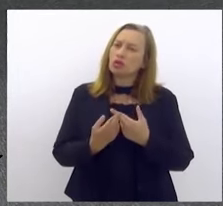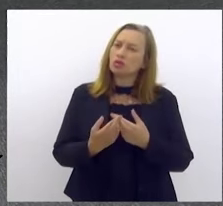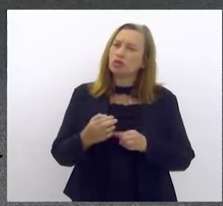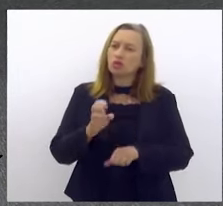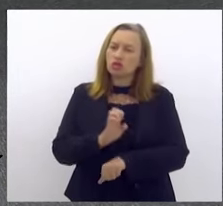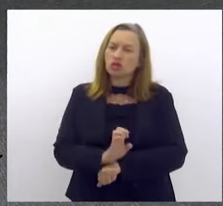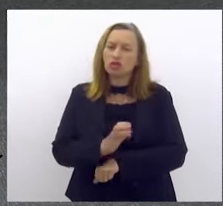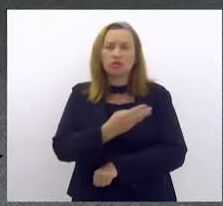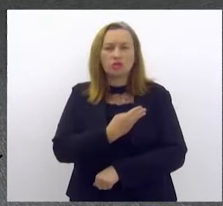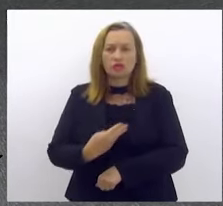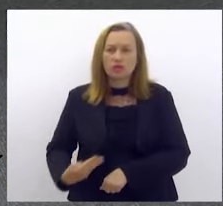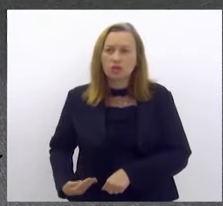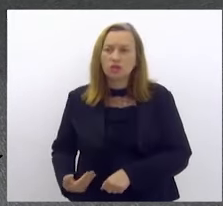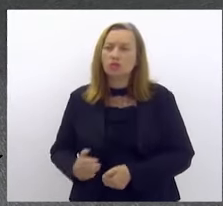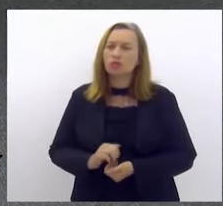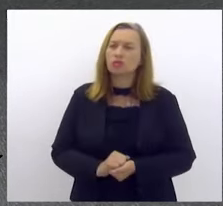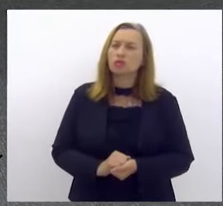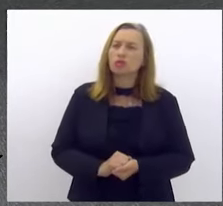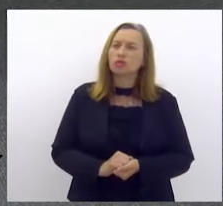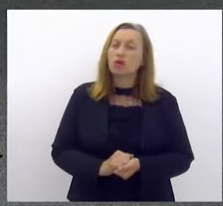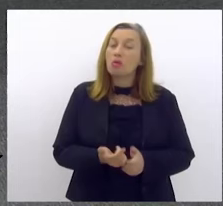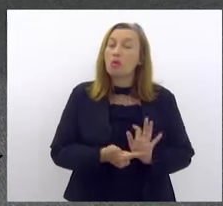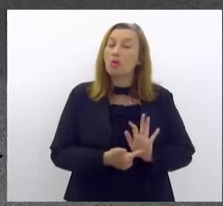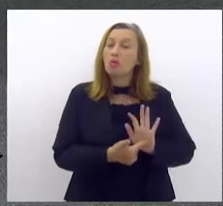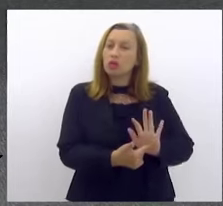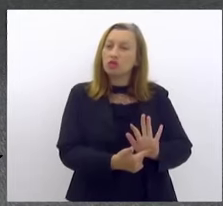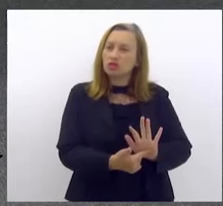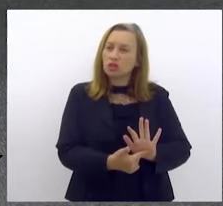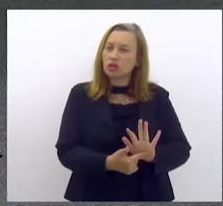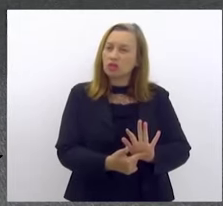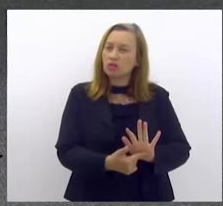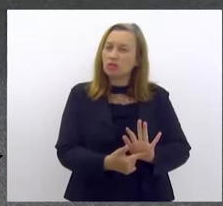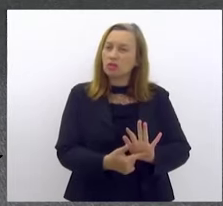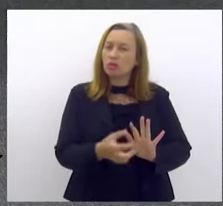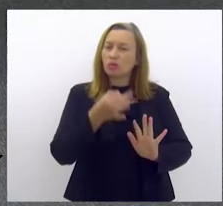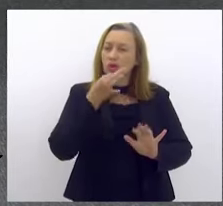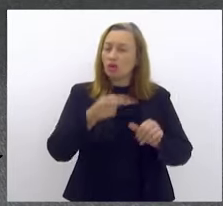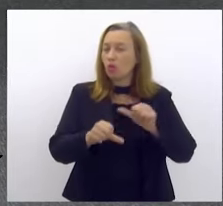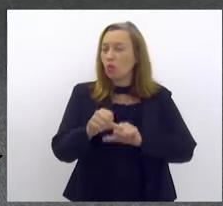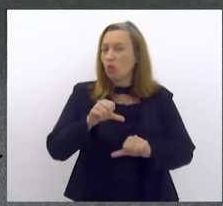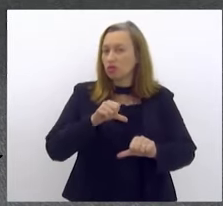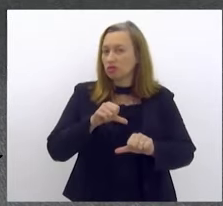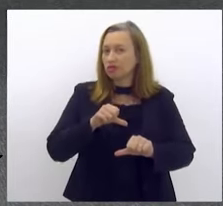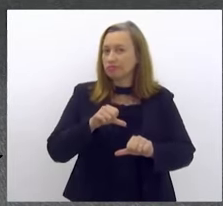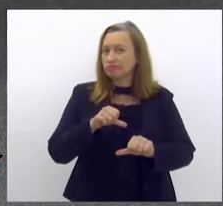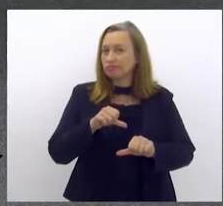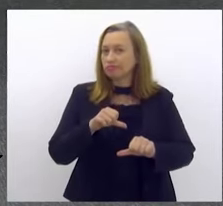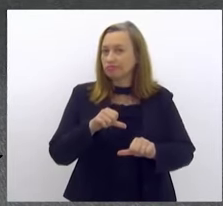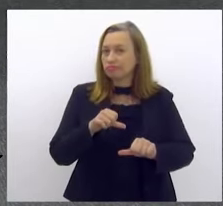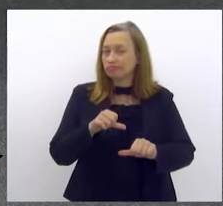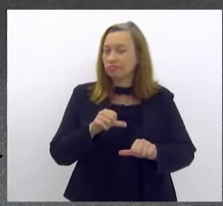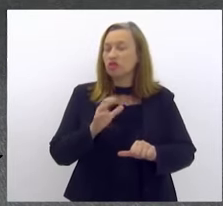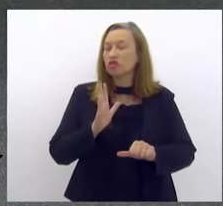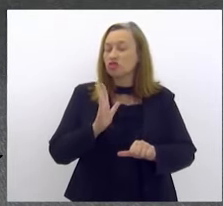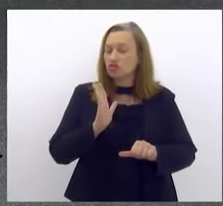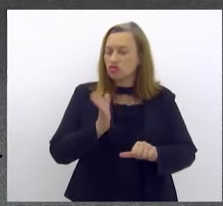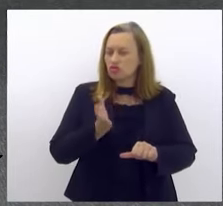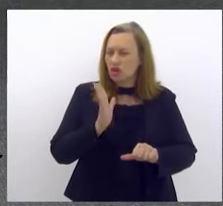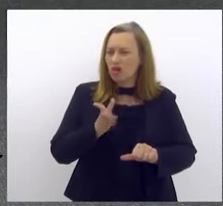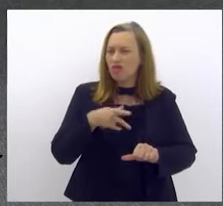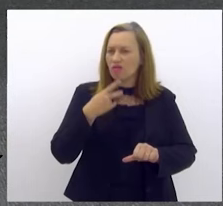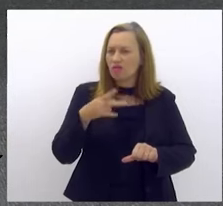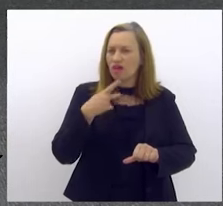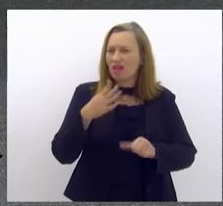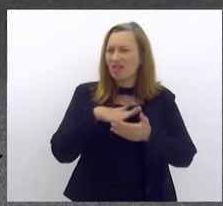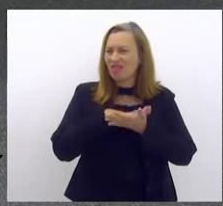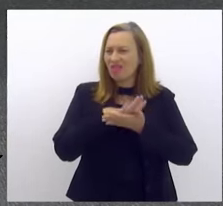o governador, para demonstrar nossa contrariedade. Mas já antecipo que